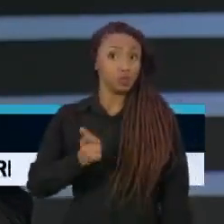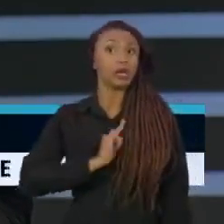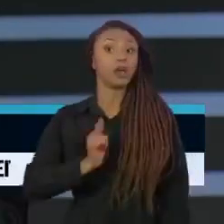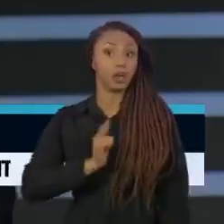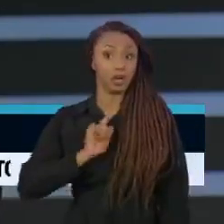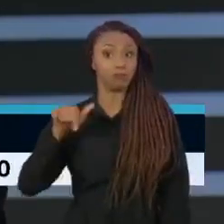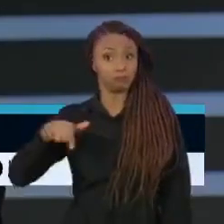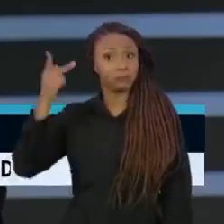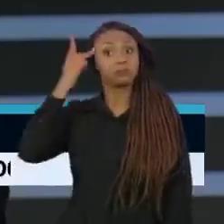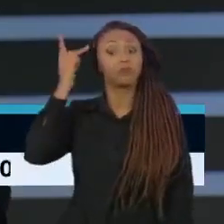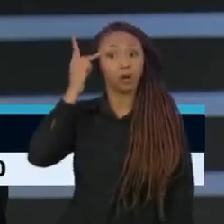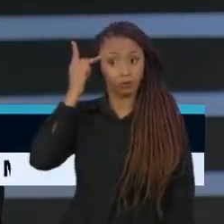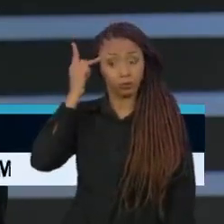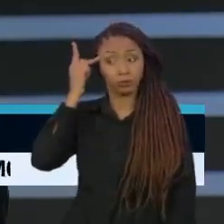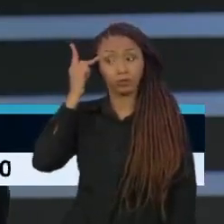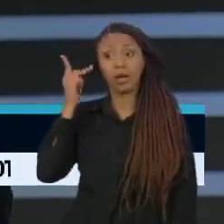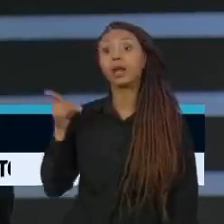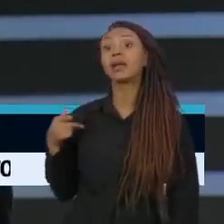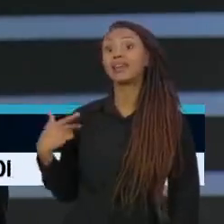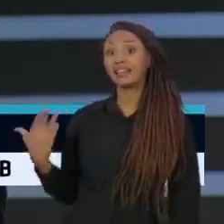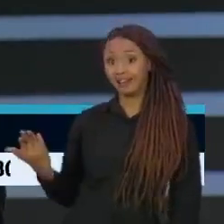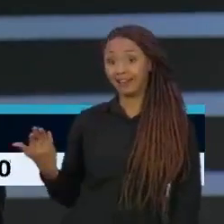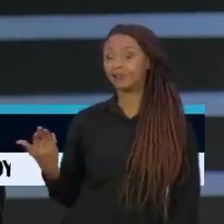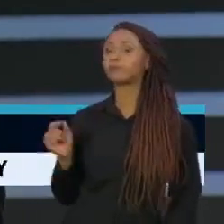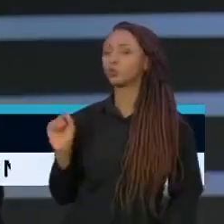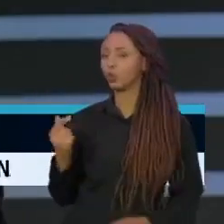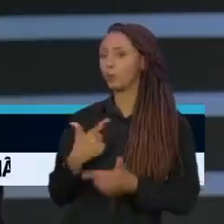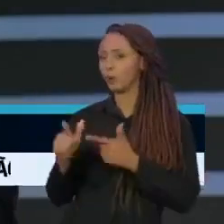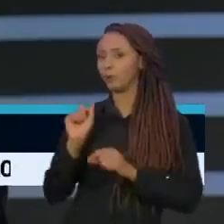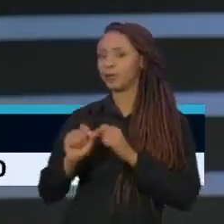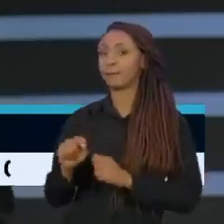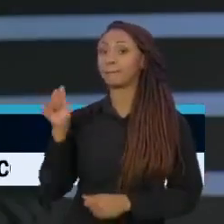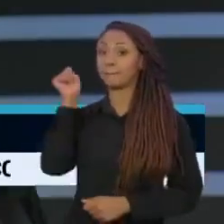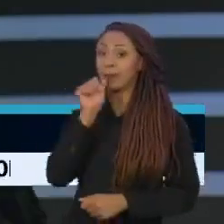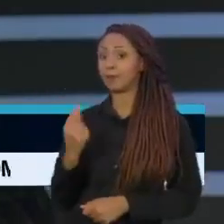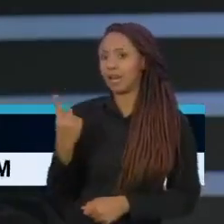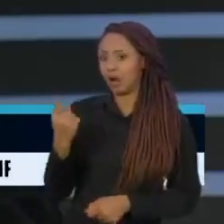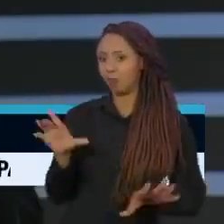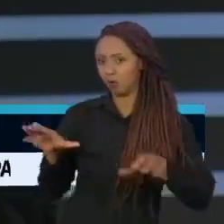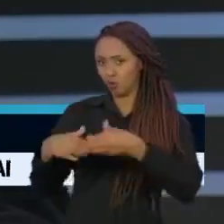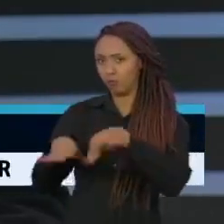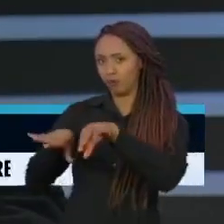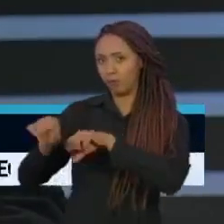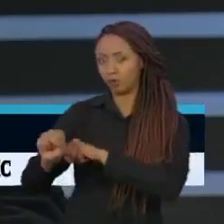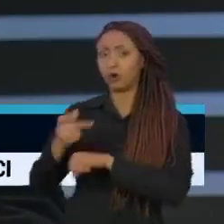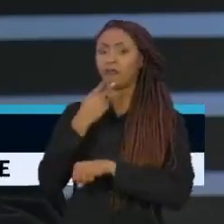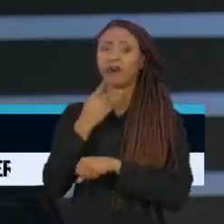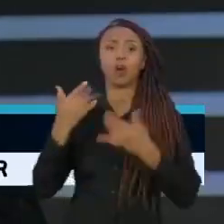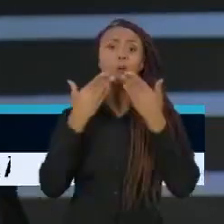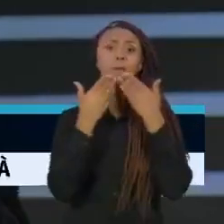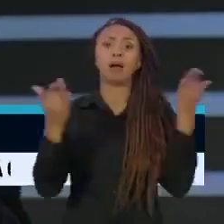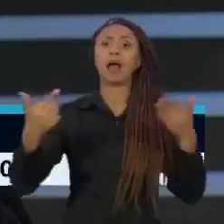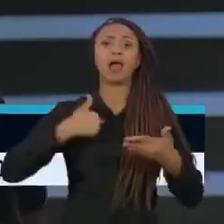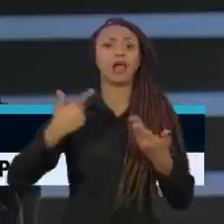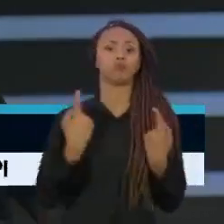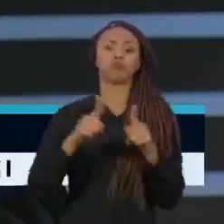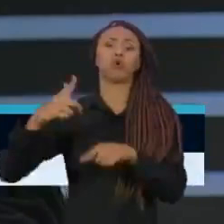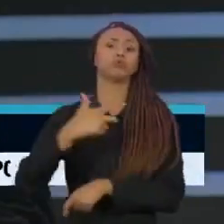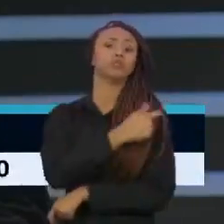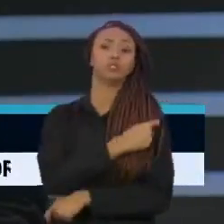certo de São Paulo que surge um problema porque uma delas da comissão declara que a gente vacina